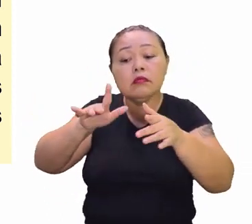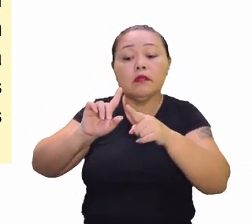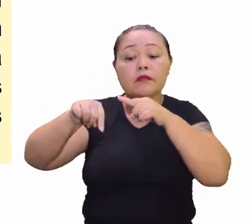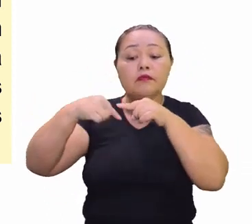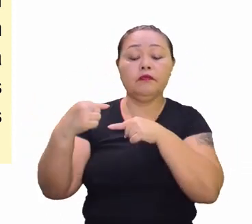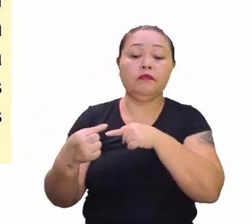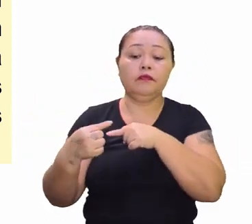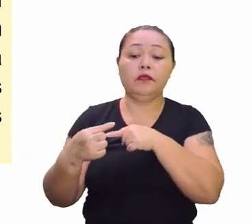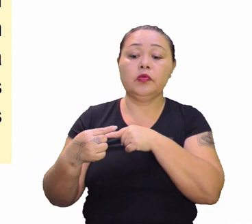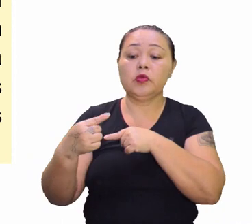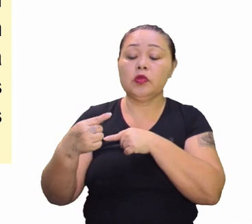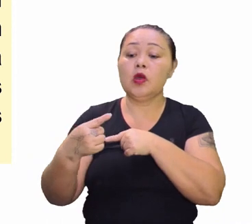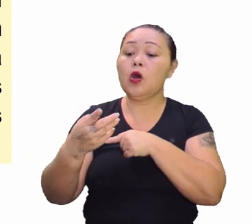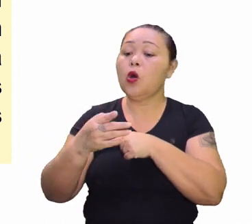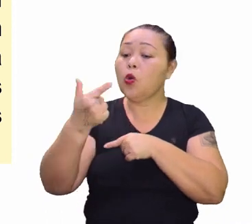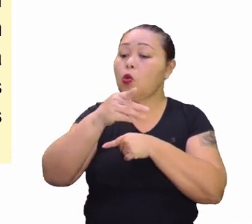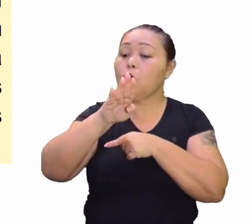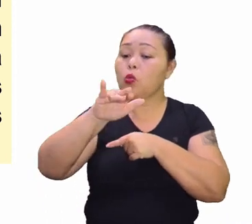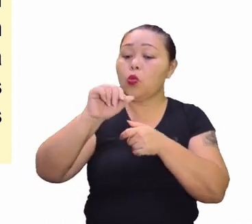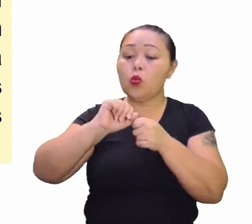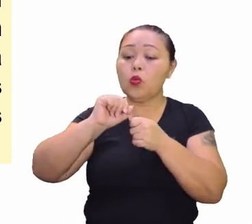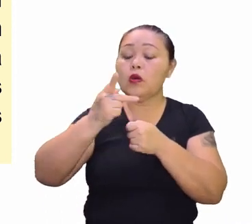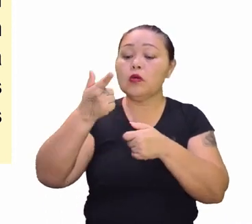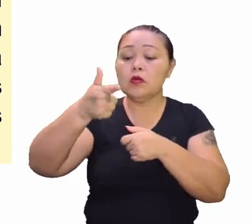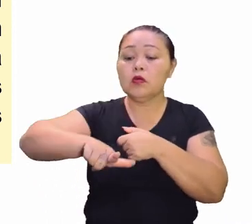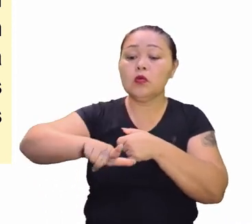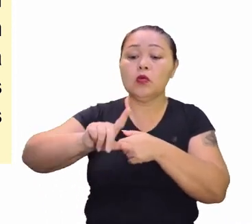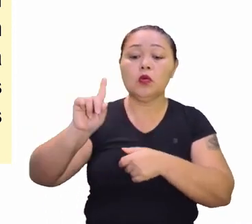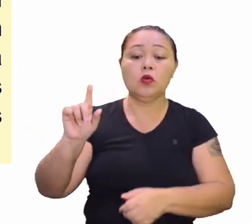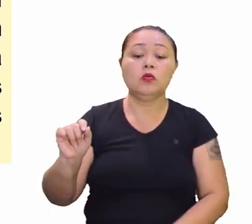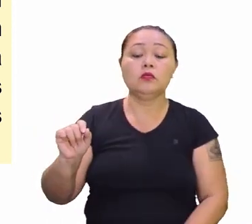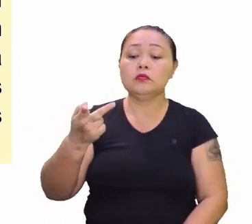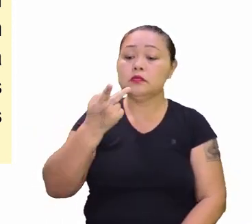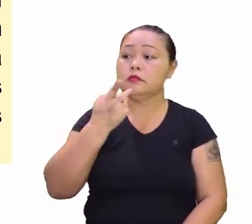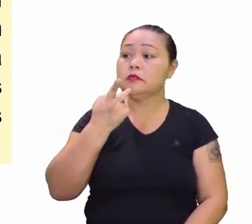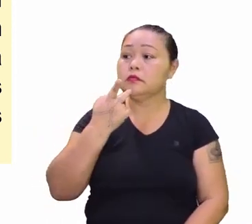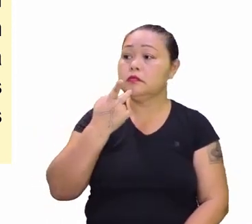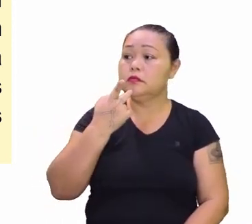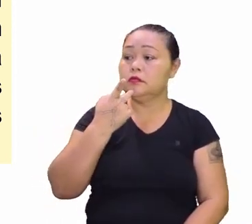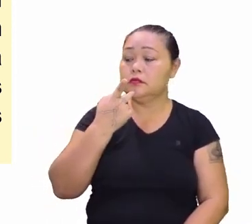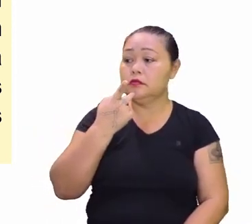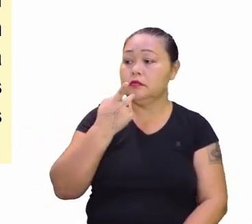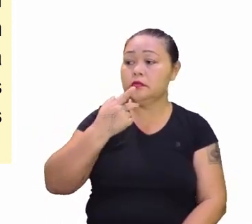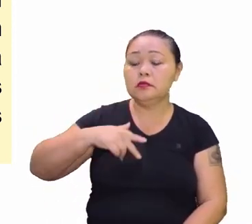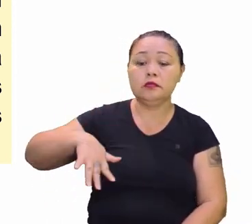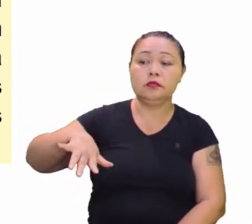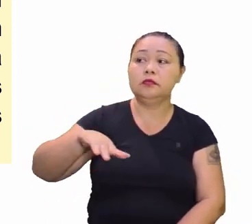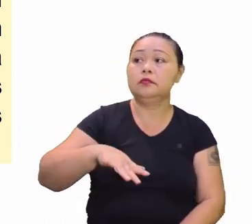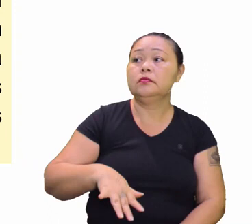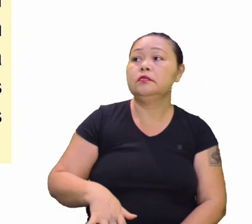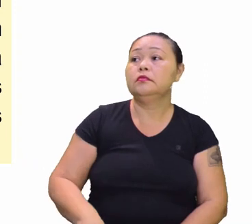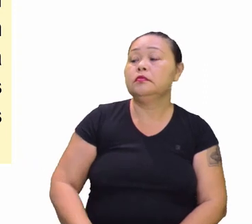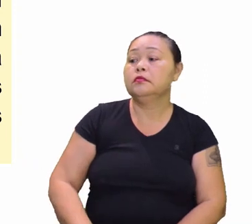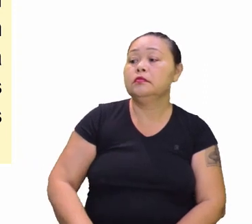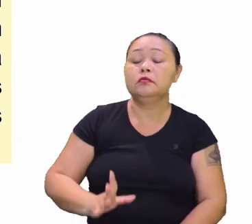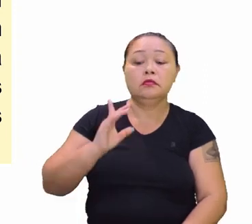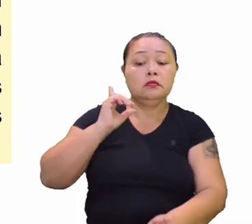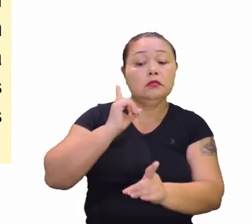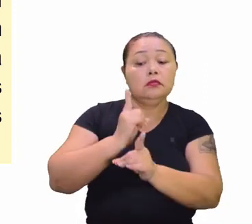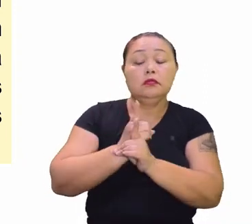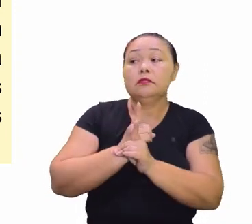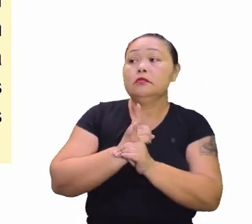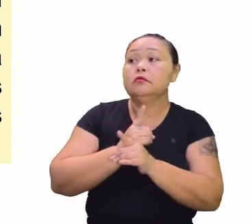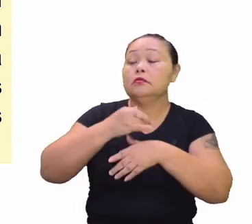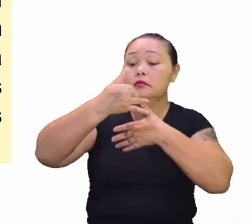para o próximo, professor, outra bacia, eu quero só reforçar que falamos sobre nessa região está localizado